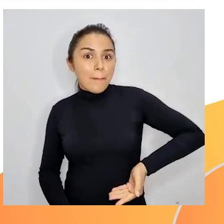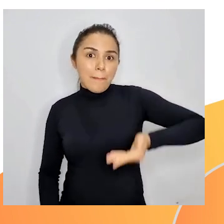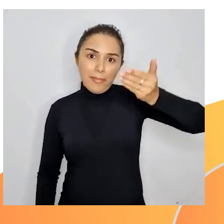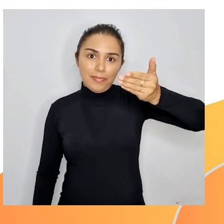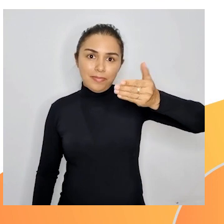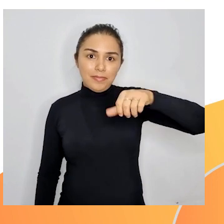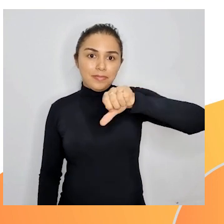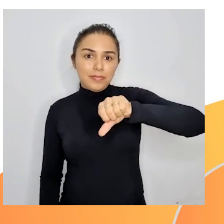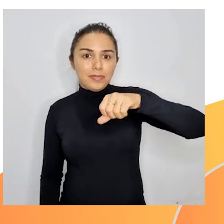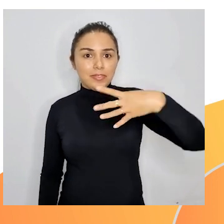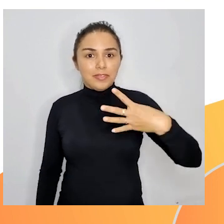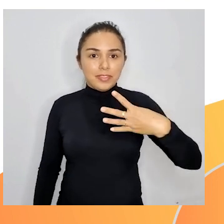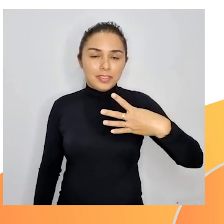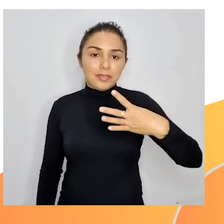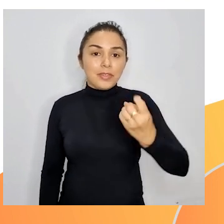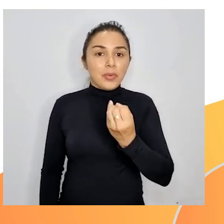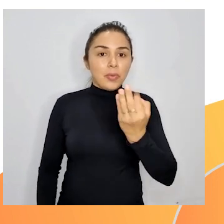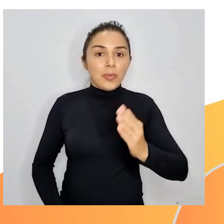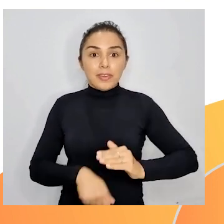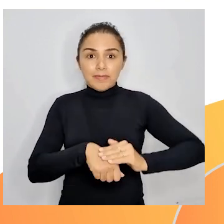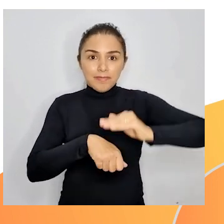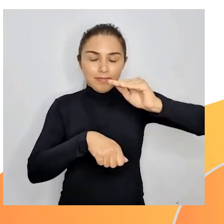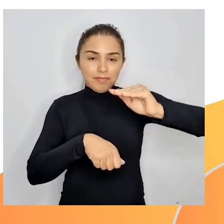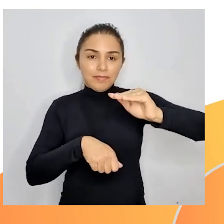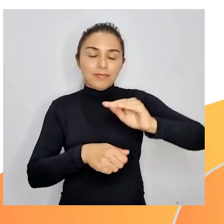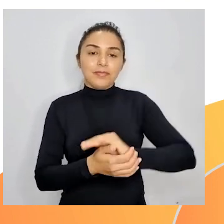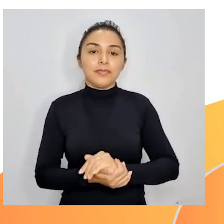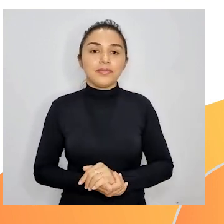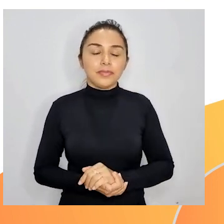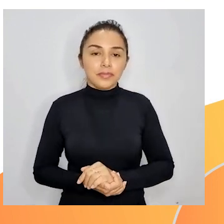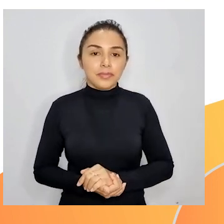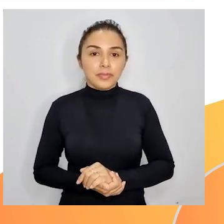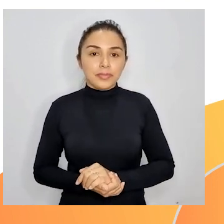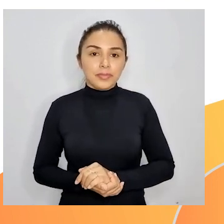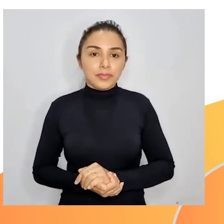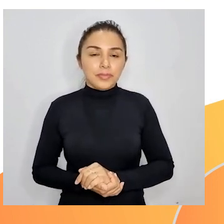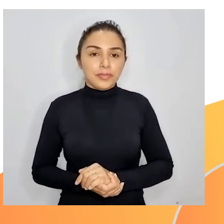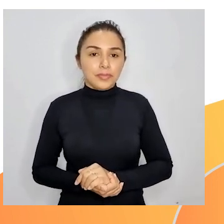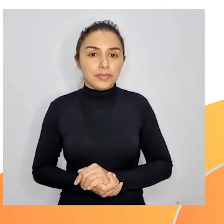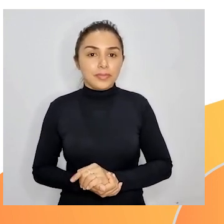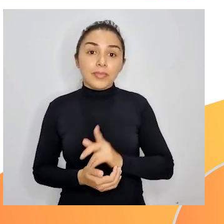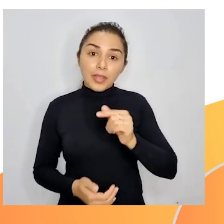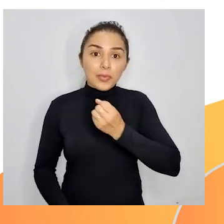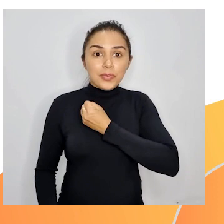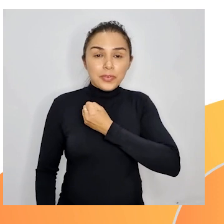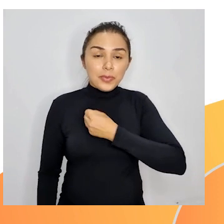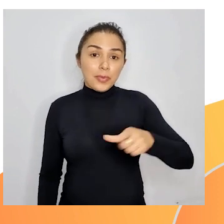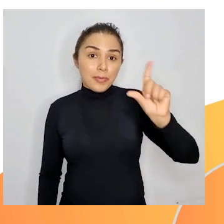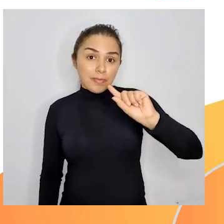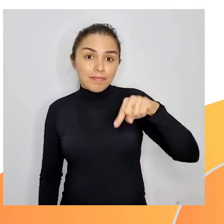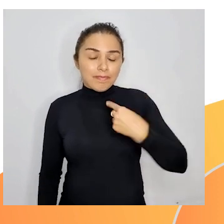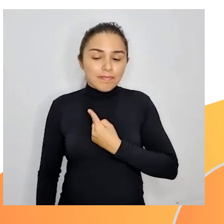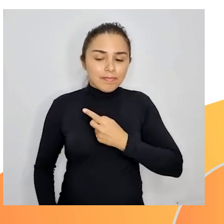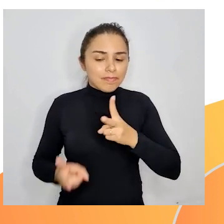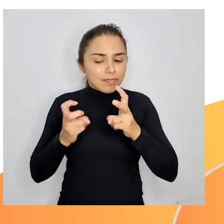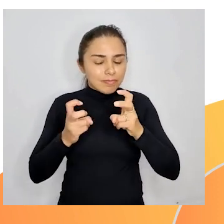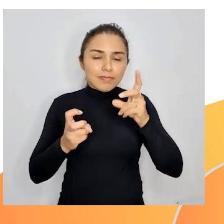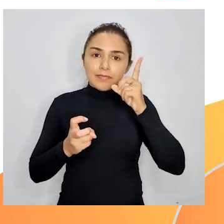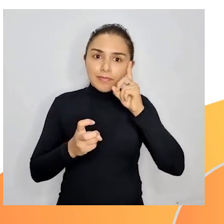como são números pequenos, são números que a gente já lida no nosso cotidiano, nós conseguimos fazer essa comparação,